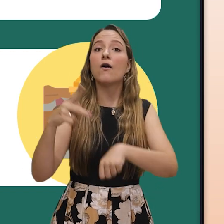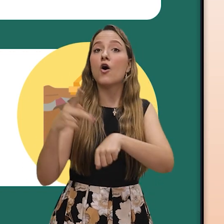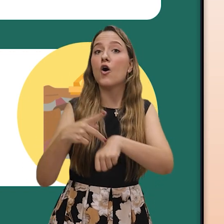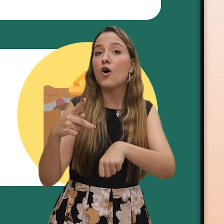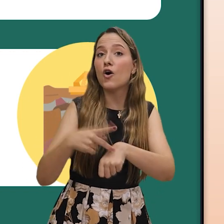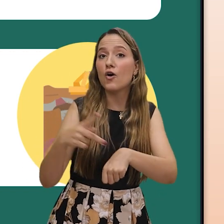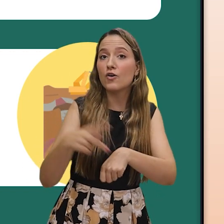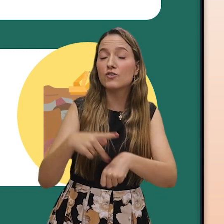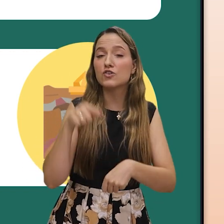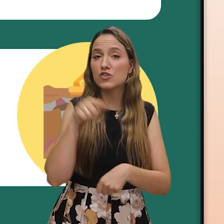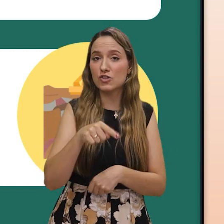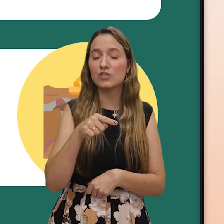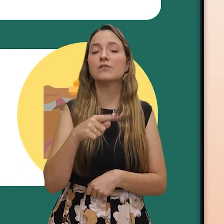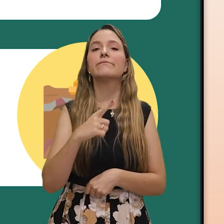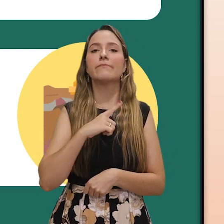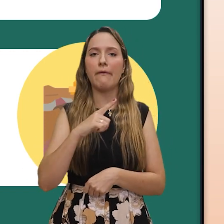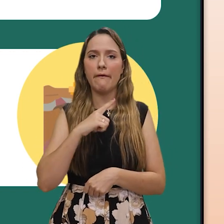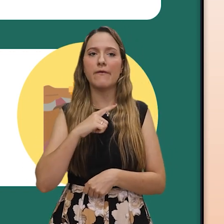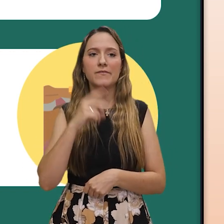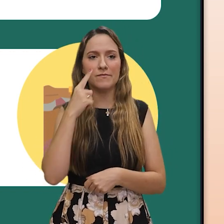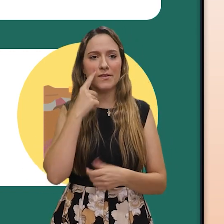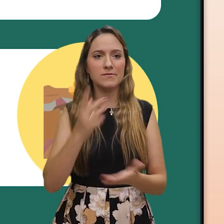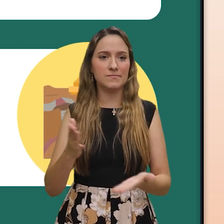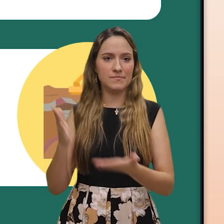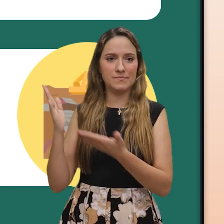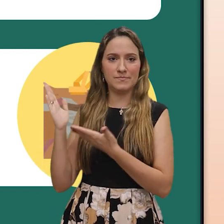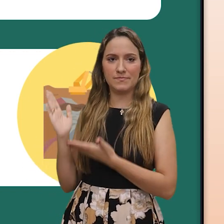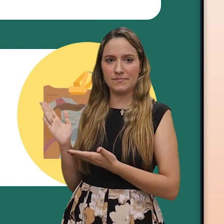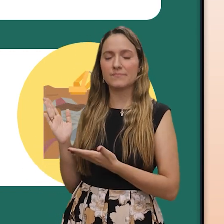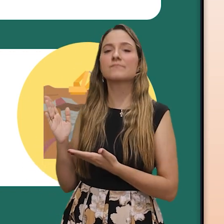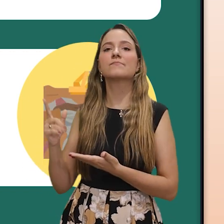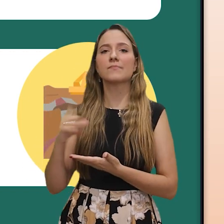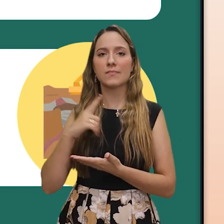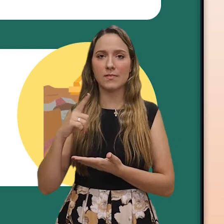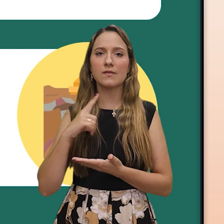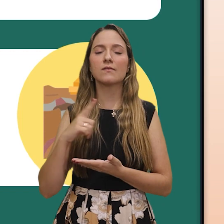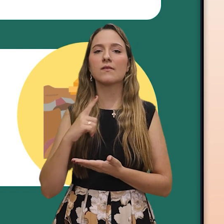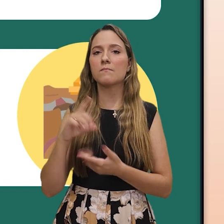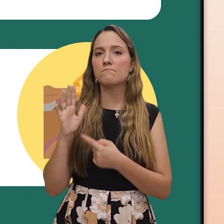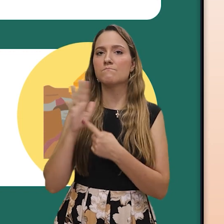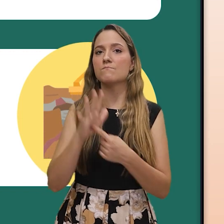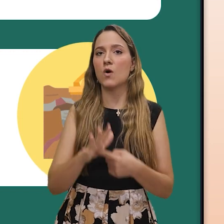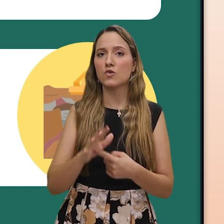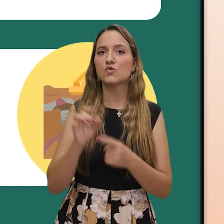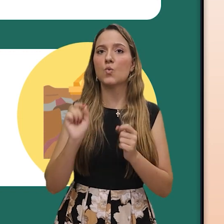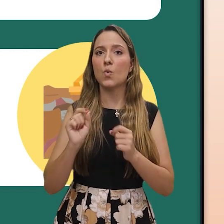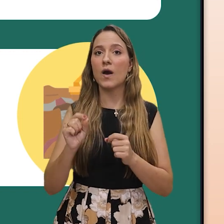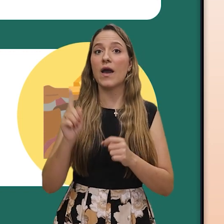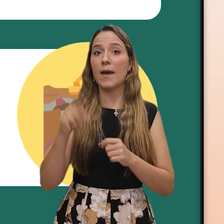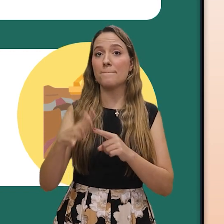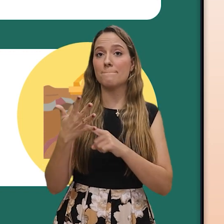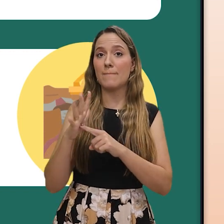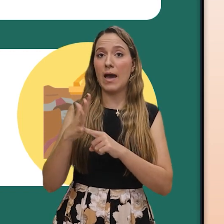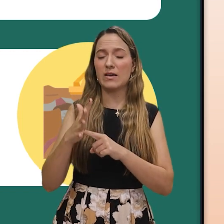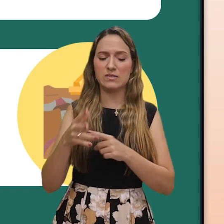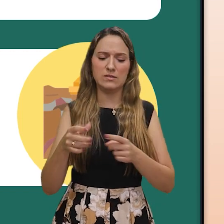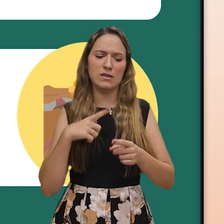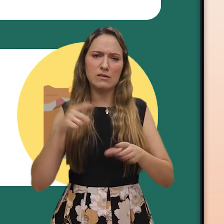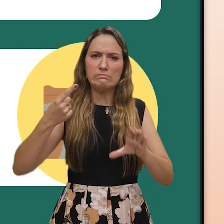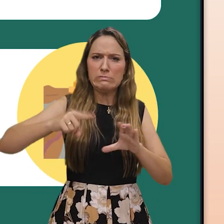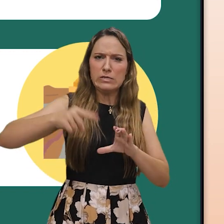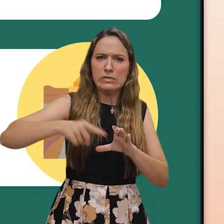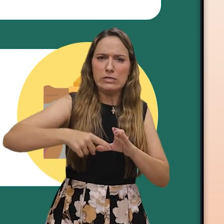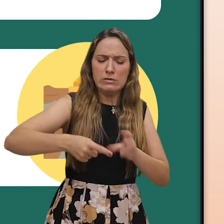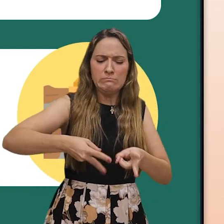rocha. Observe aí na imagenzinha ao lado. Nós temos aí um equipamento, uma máquina retirando do